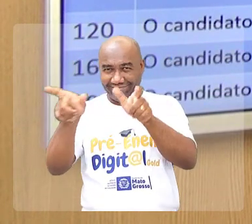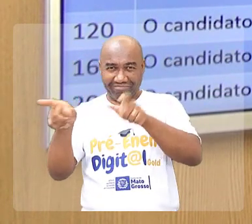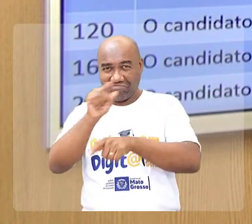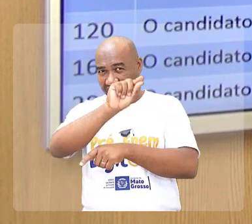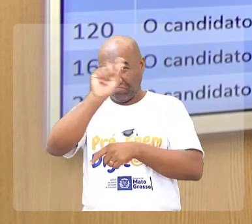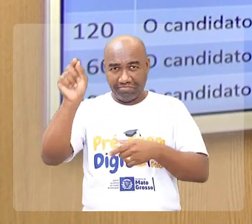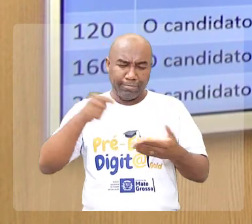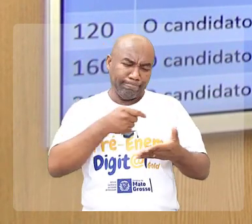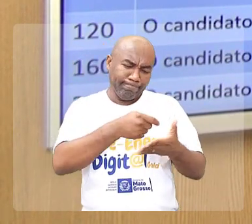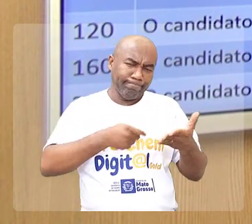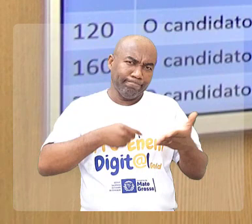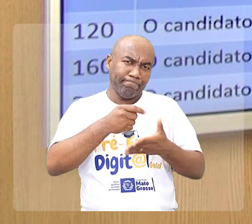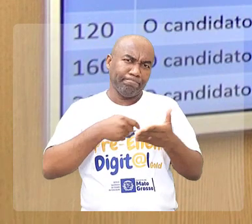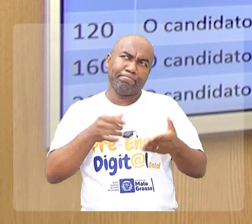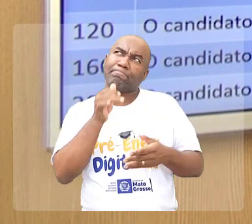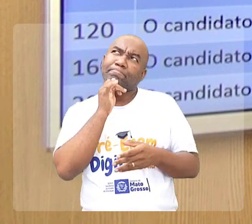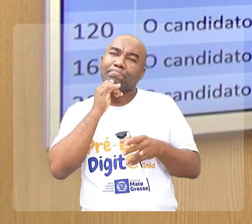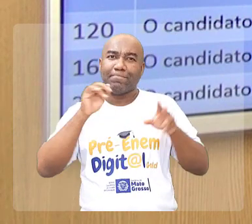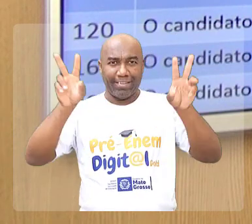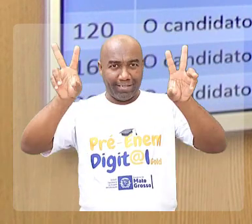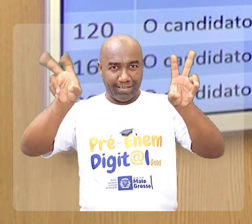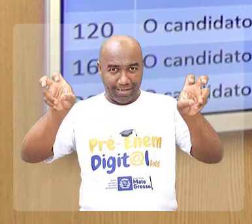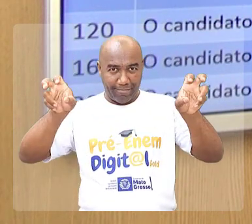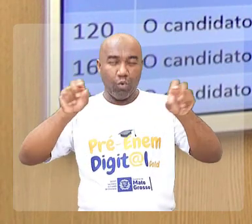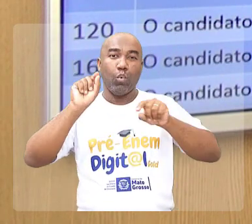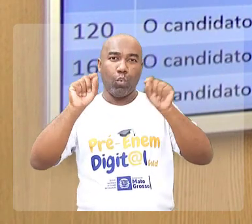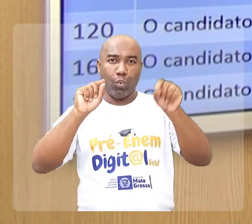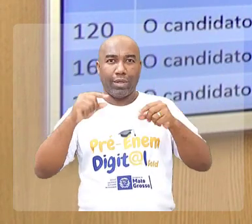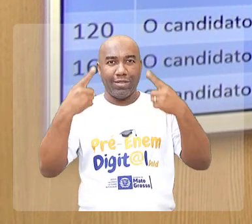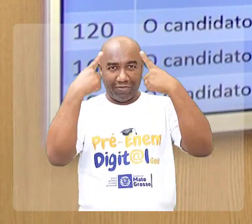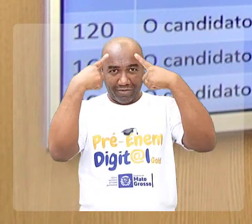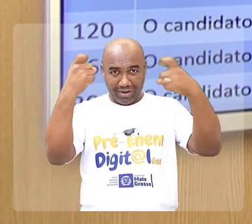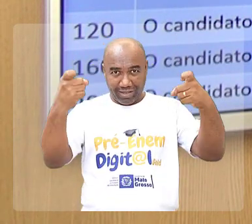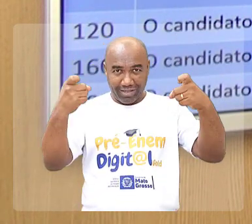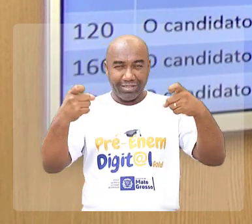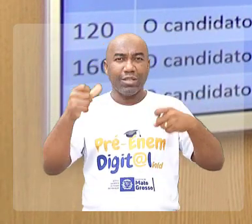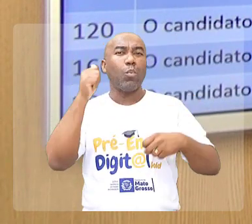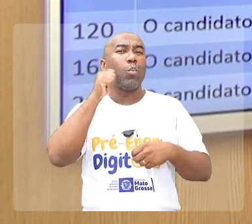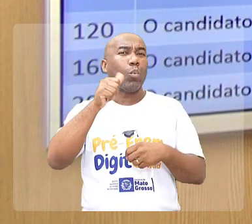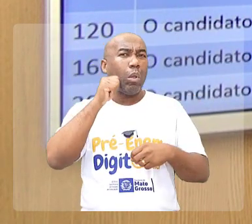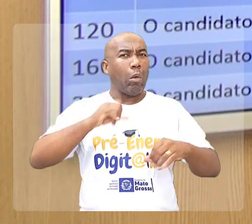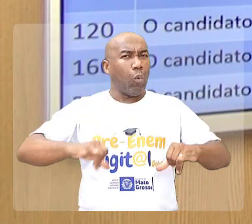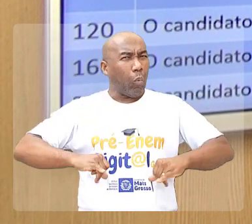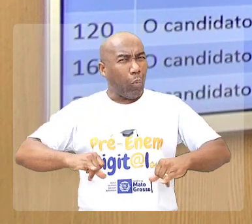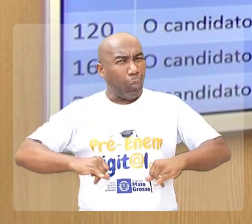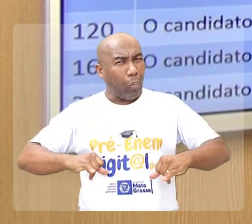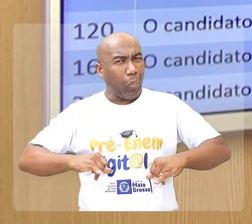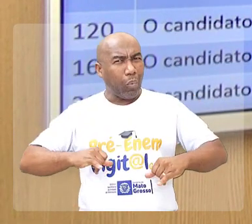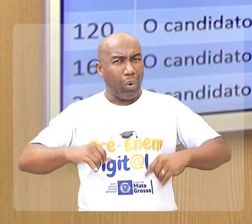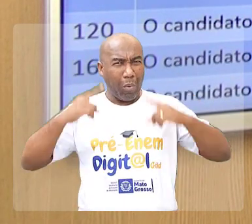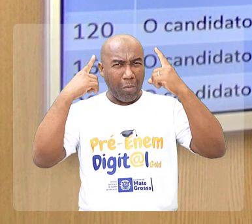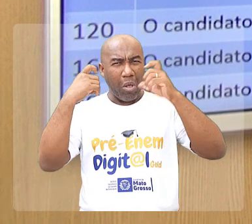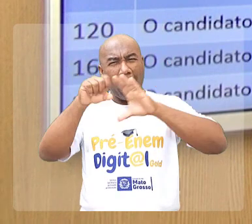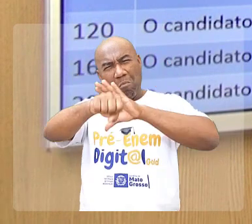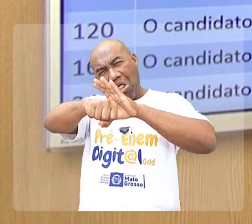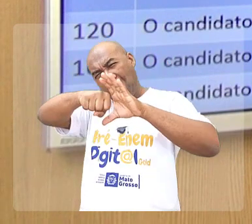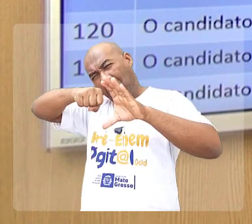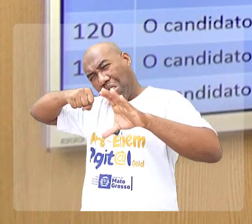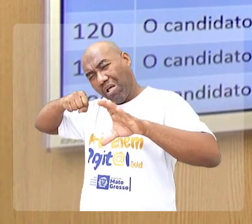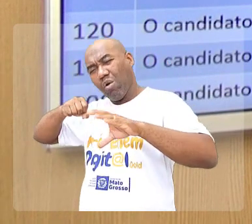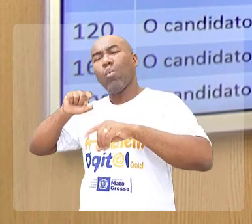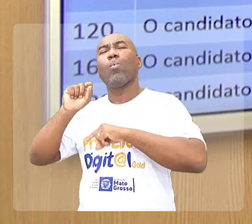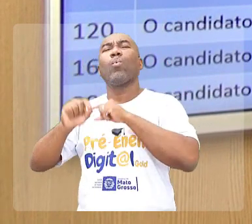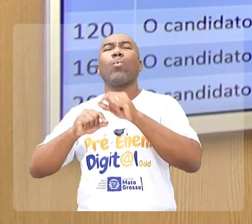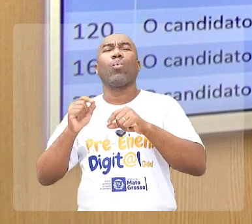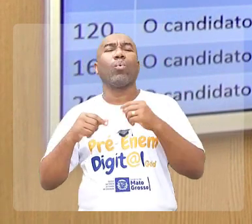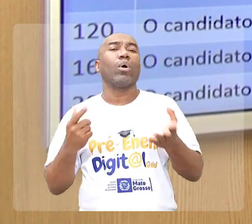estava escrevendo sobre violência contra a mulher, violência física, e a solução que